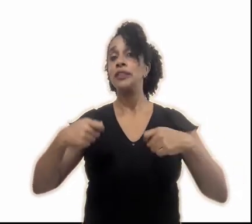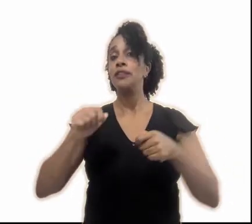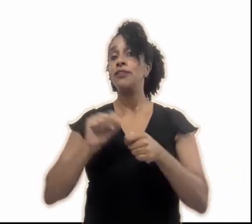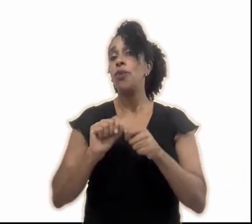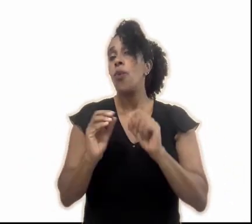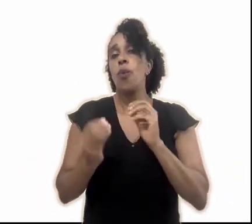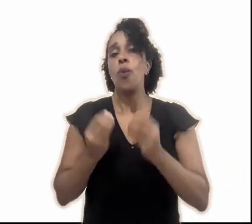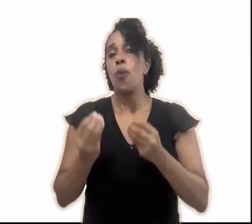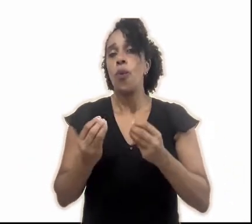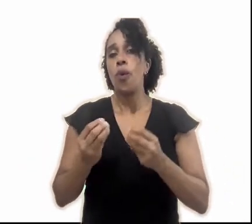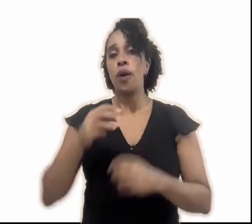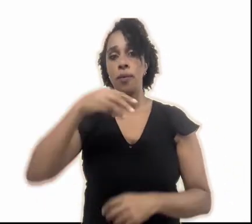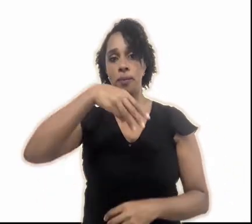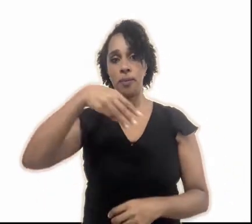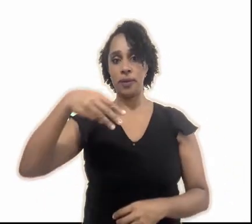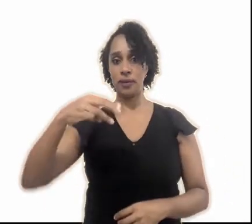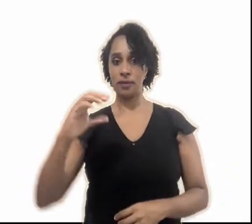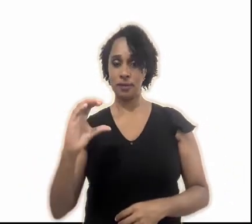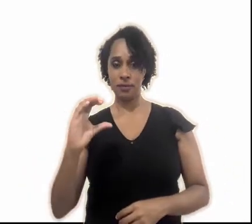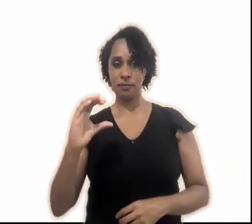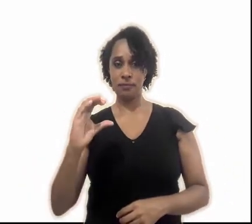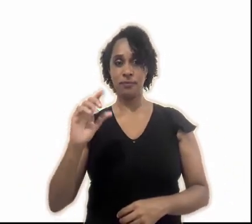21 sobre 7 mais 2 sobre 7.